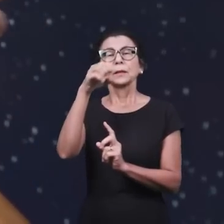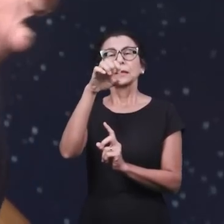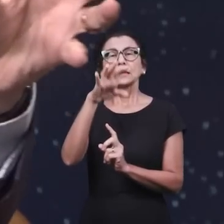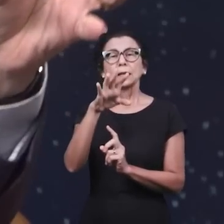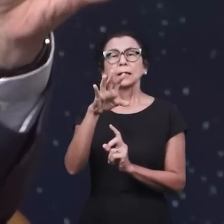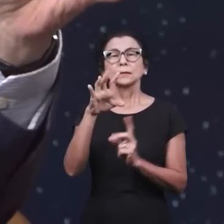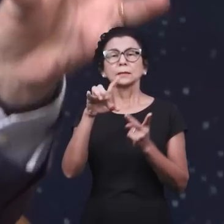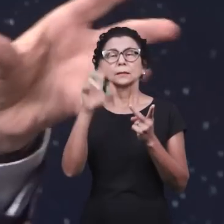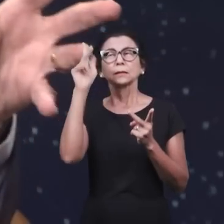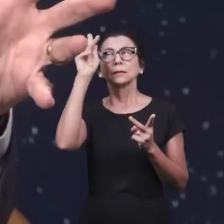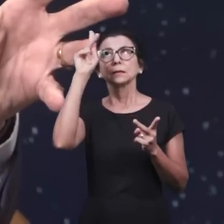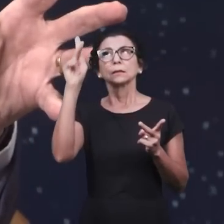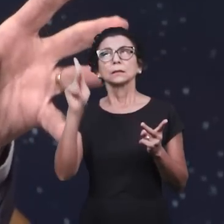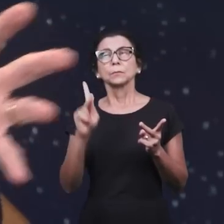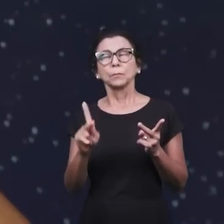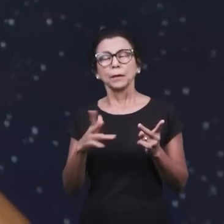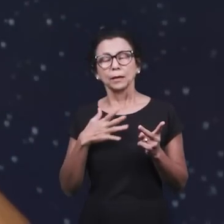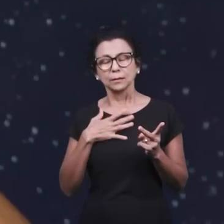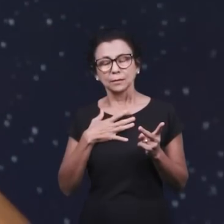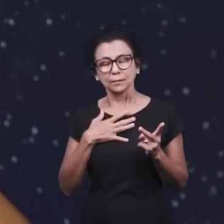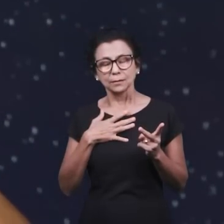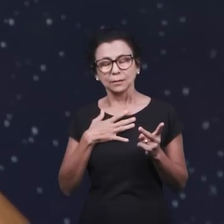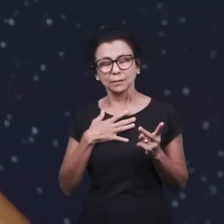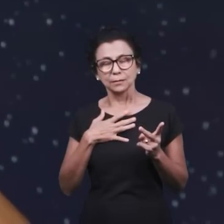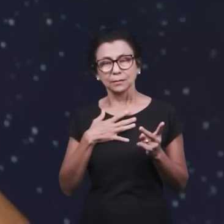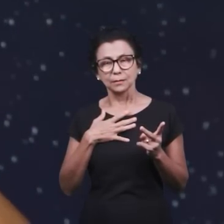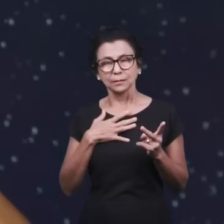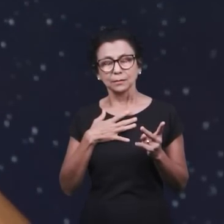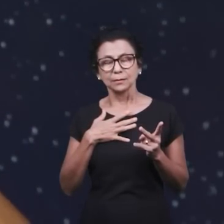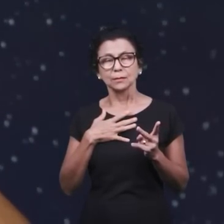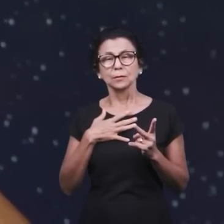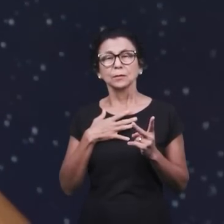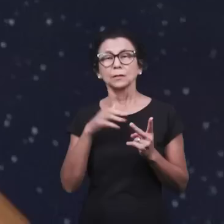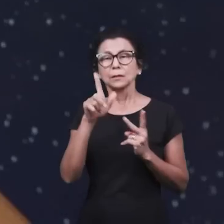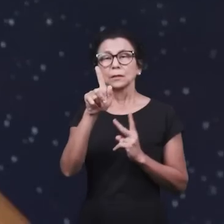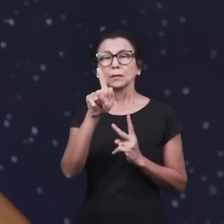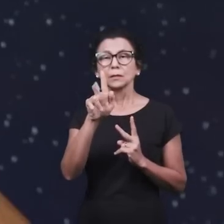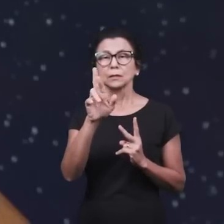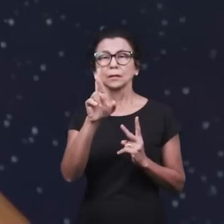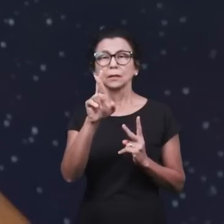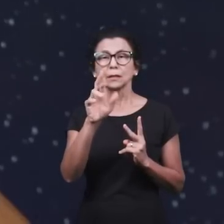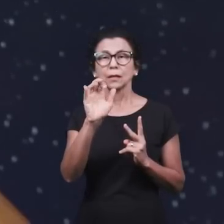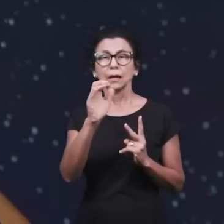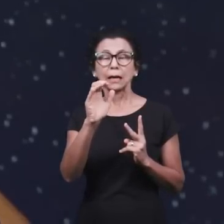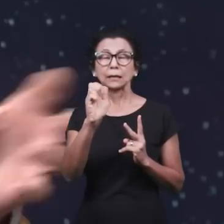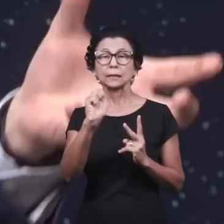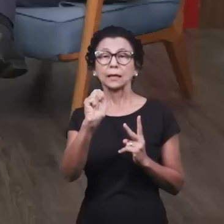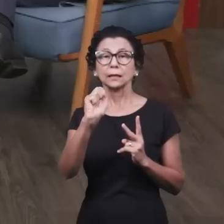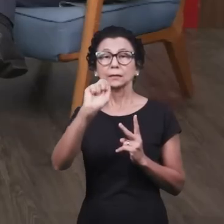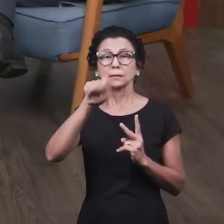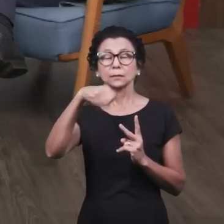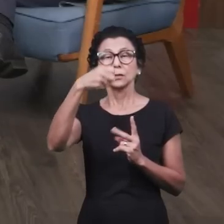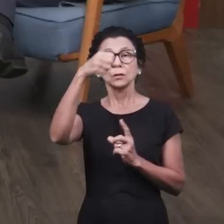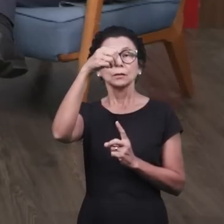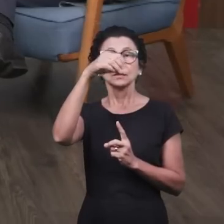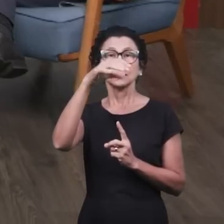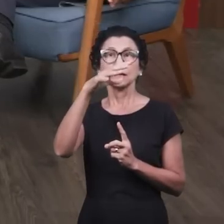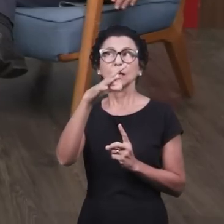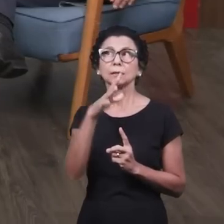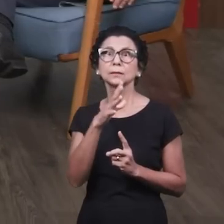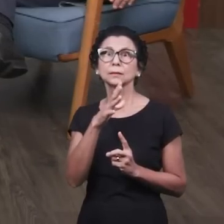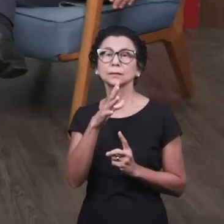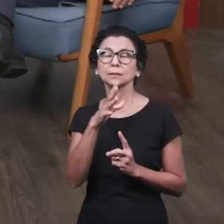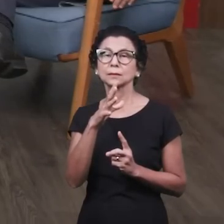dos objetivos do livro do Apocalipse é trazer a graça salvadora de Jesus E com ela, e com ela a paz